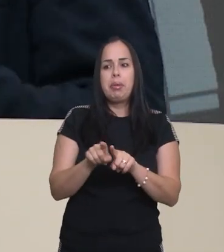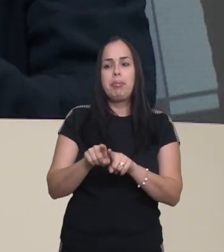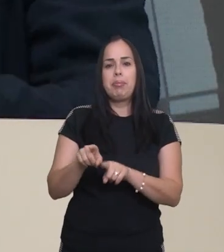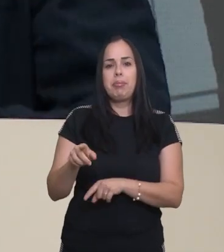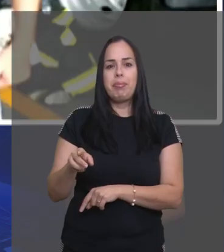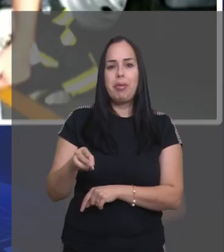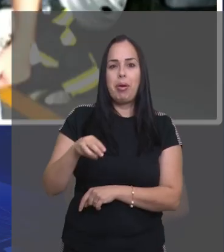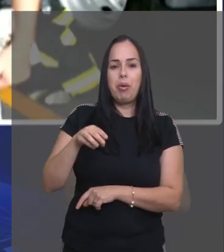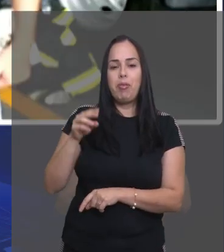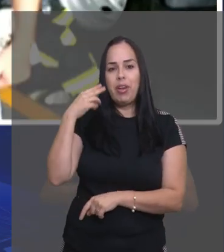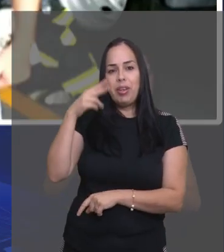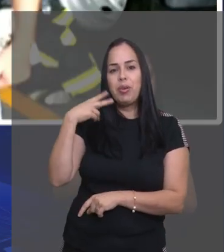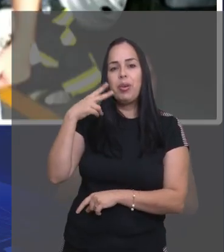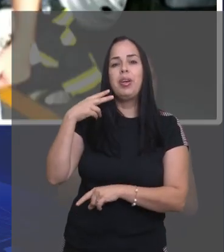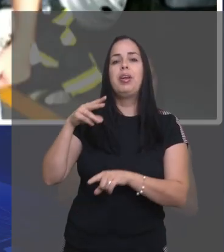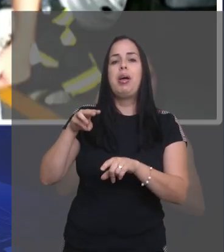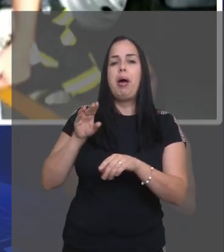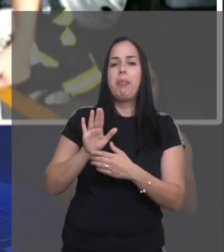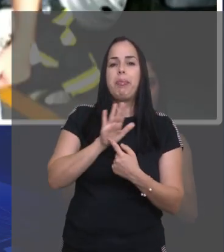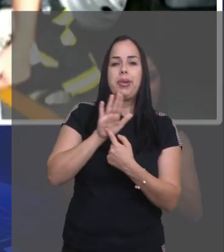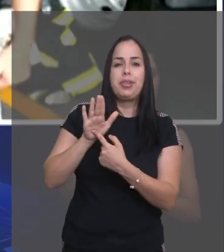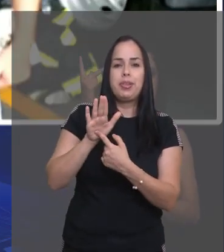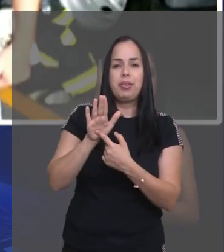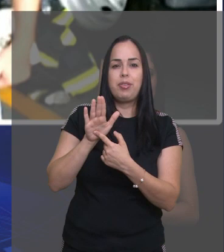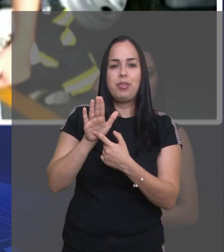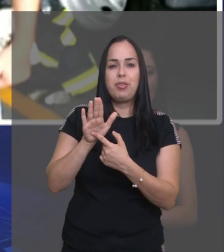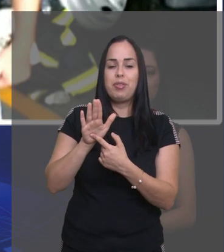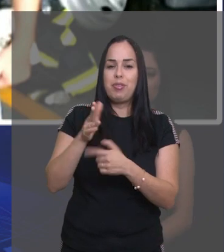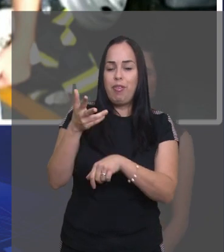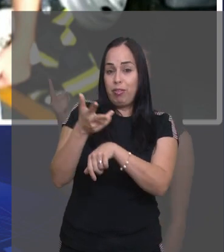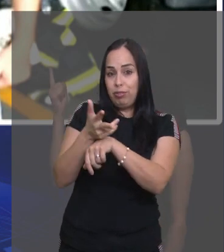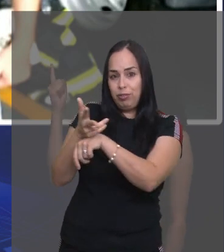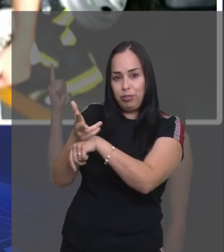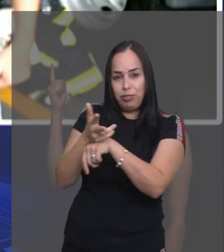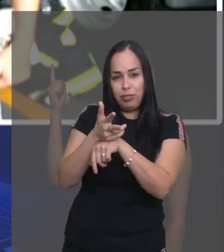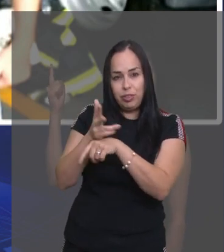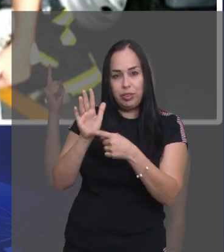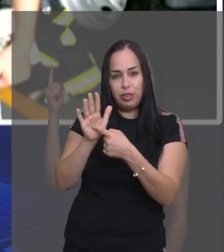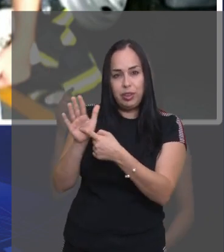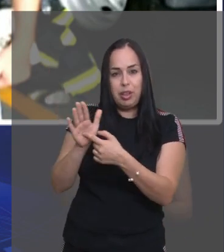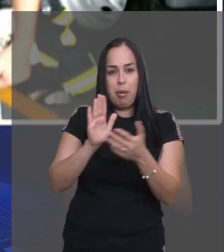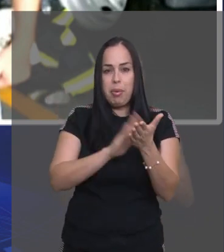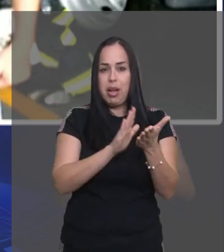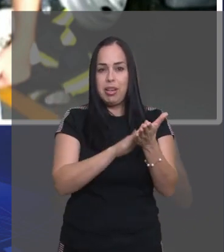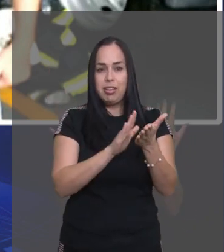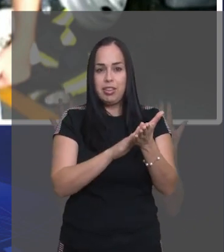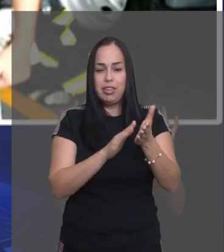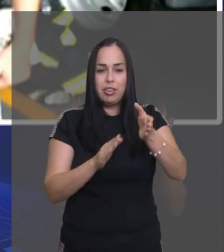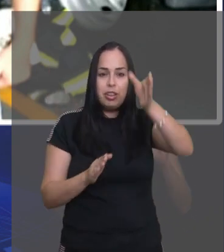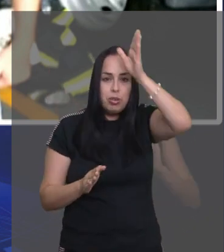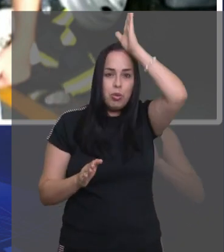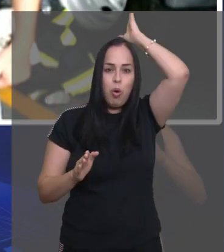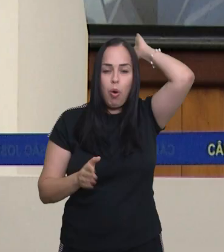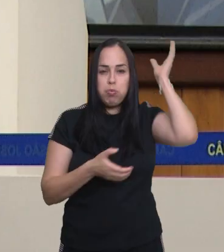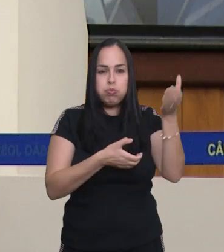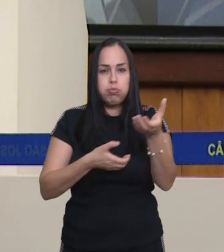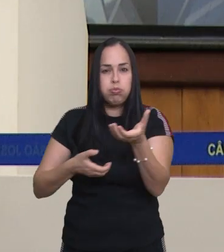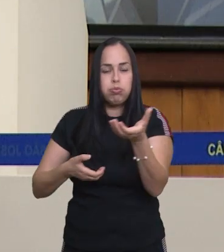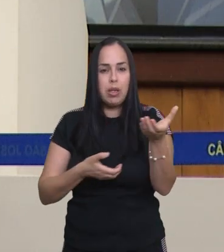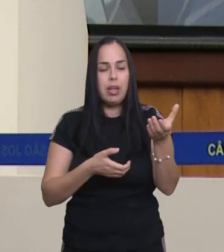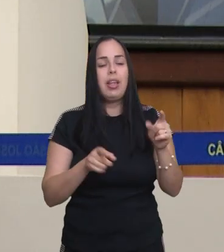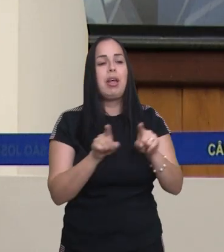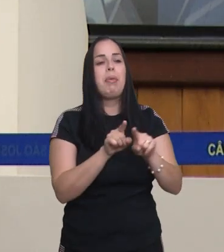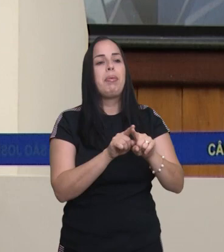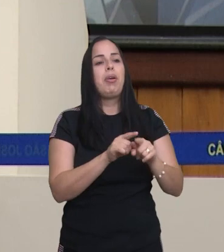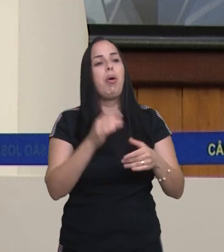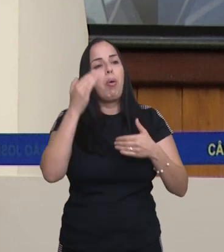Marcelo Garcia. Ele também apresentou um vídeo de parabenização aos 142 anos de história do Corpo de Bombeiros e